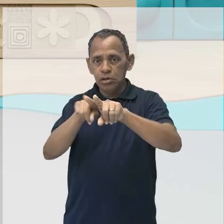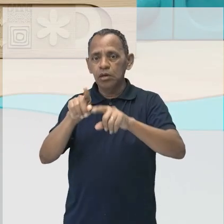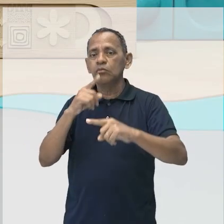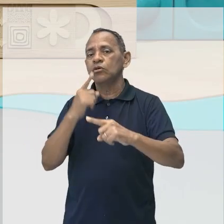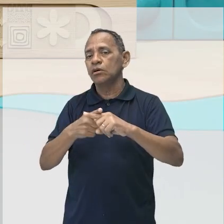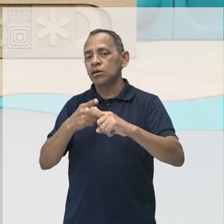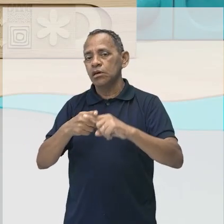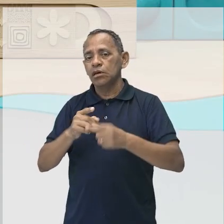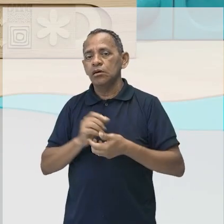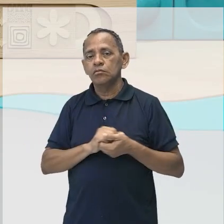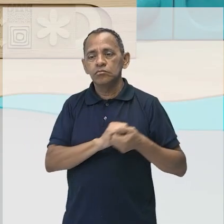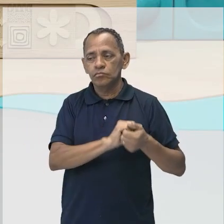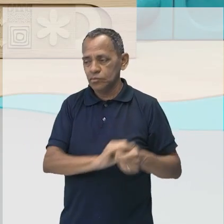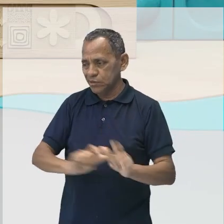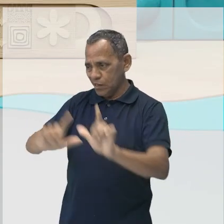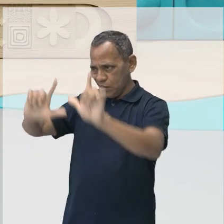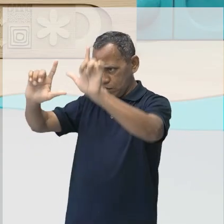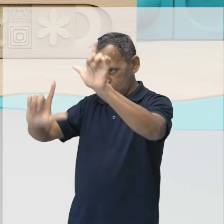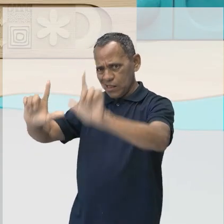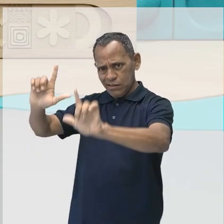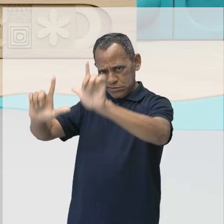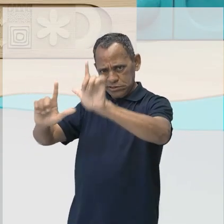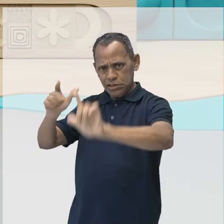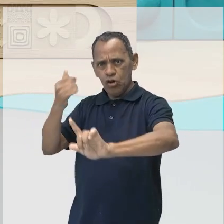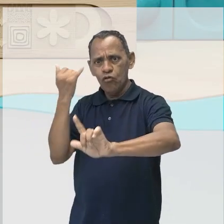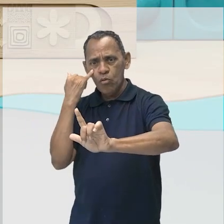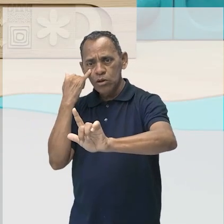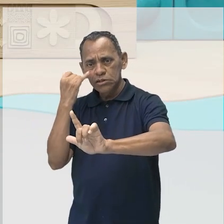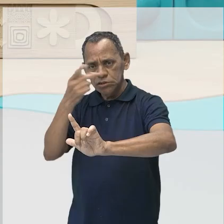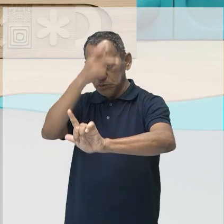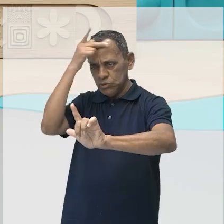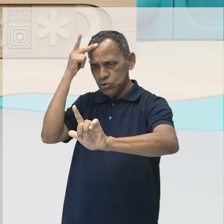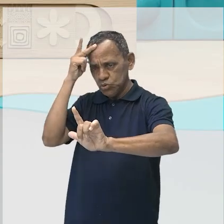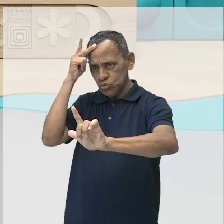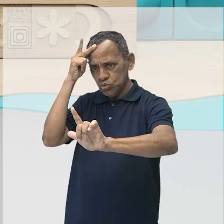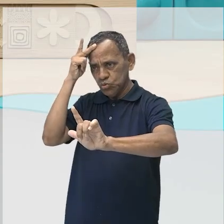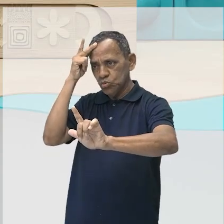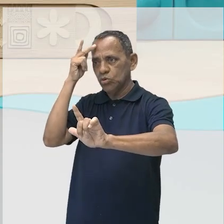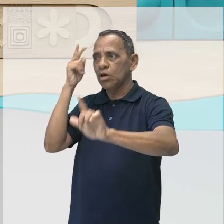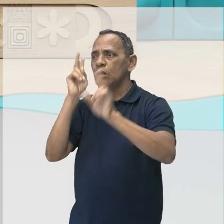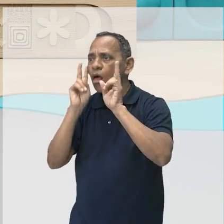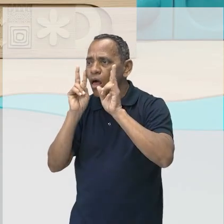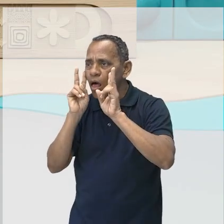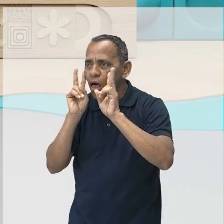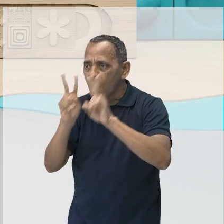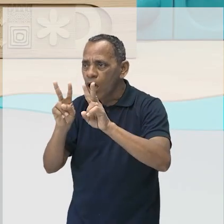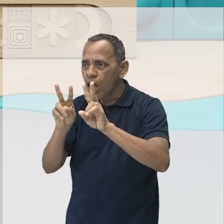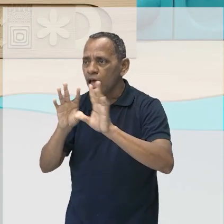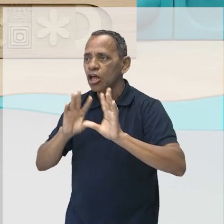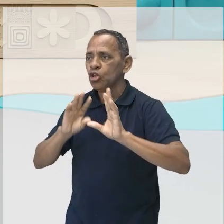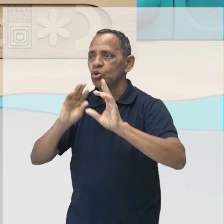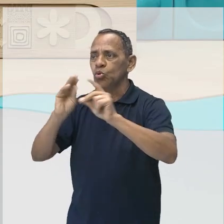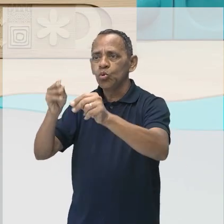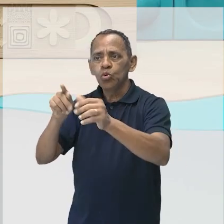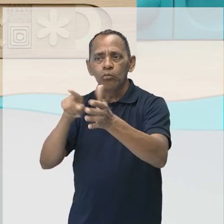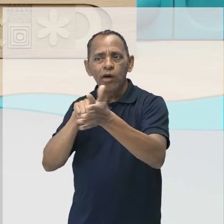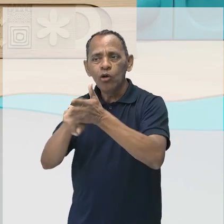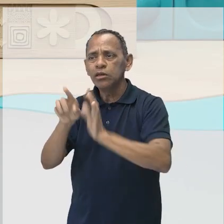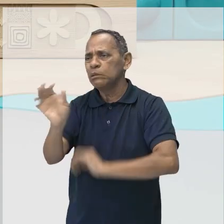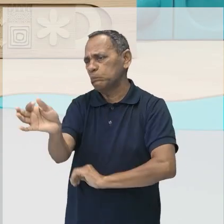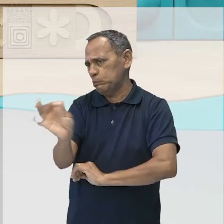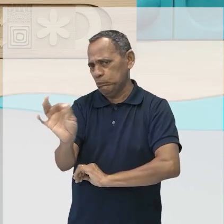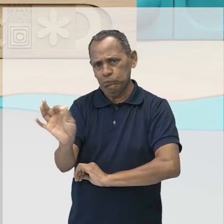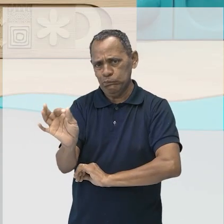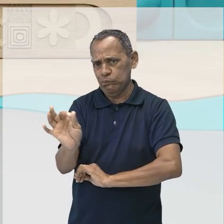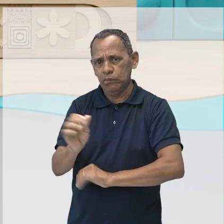da televisão, das informações, e as pessoas aderiam a tudo isso sem questionamento. E a pop art